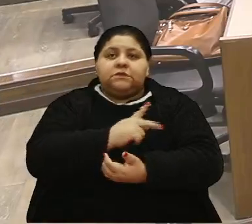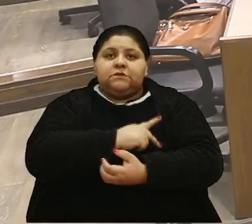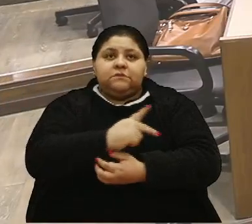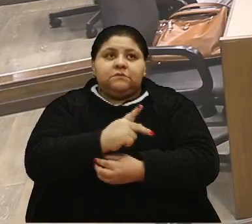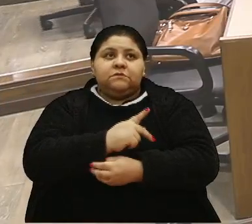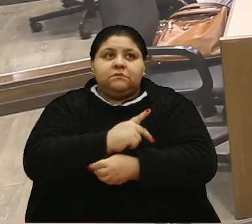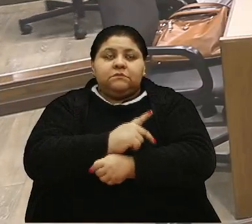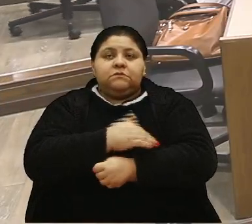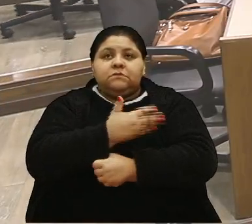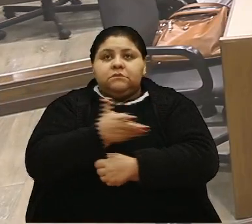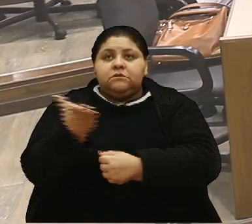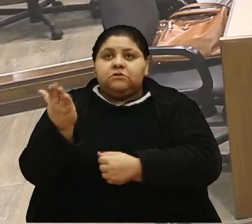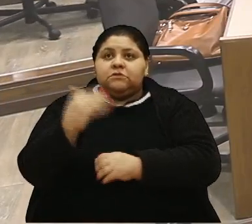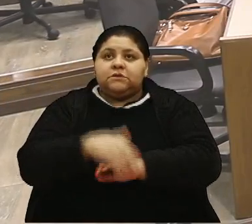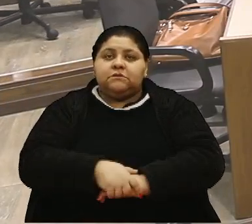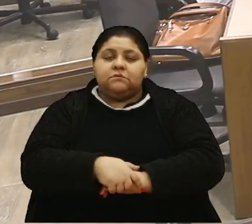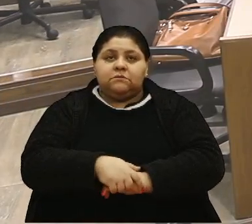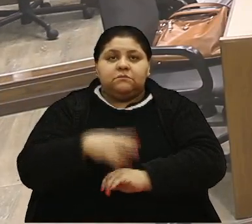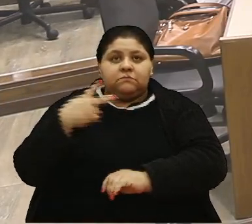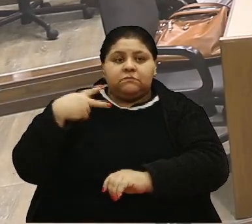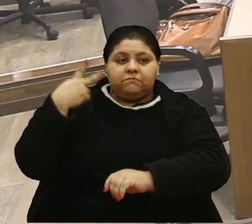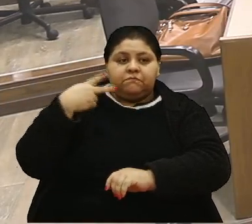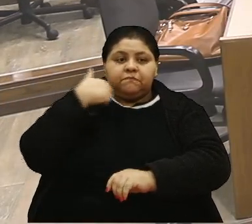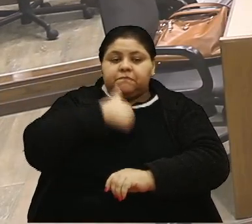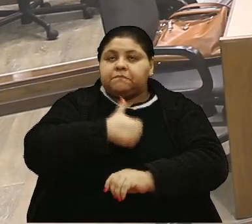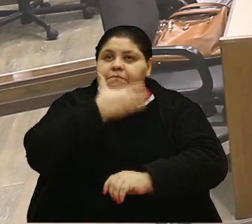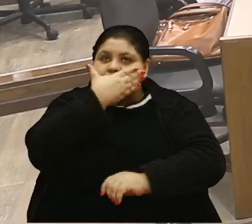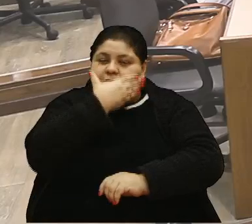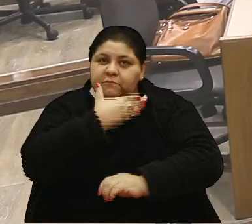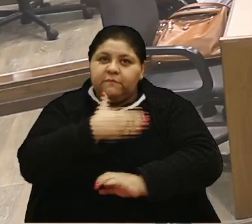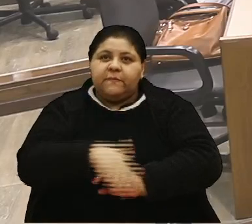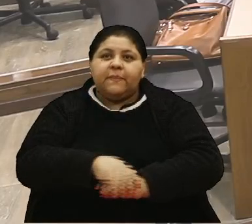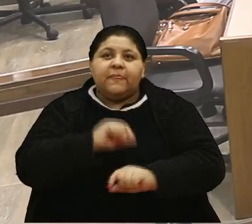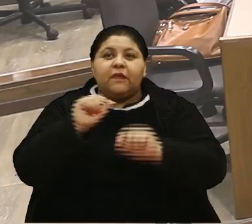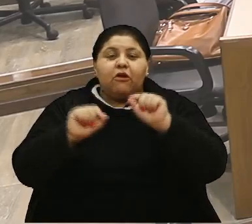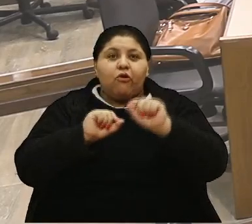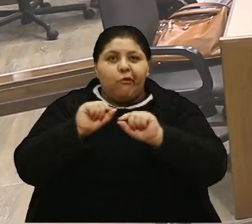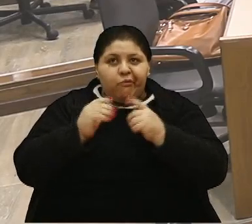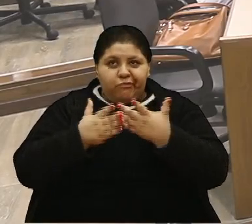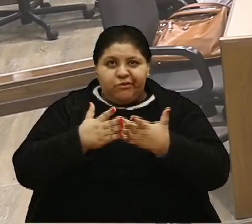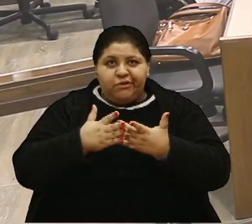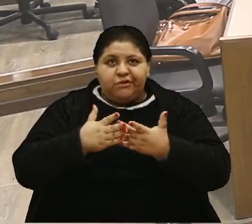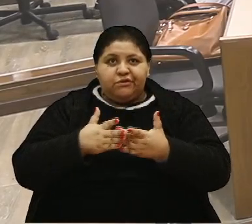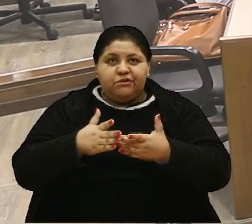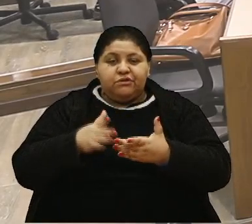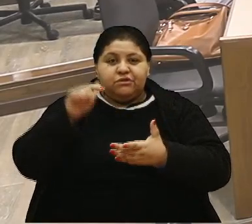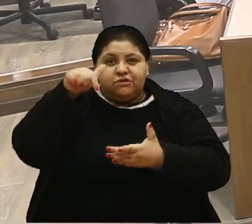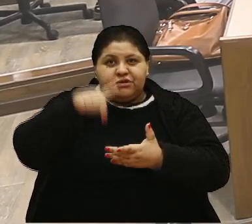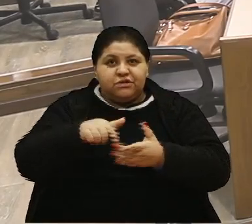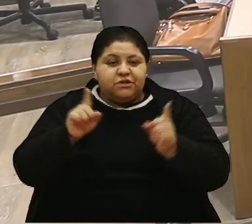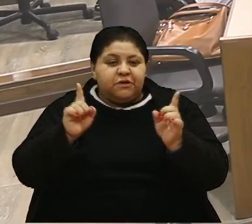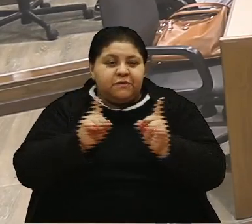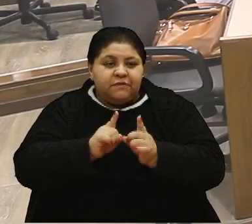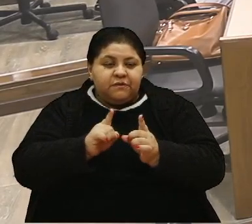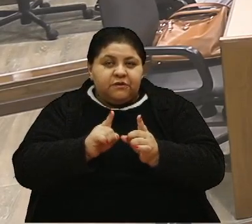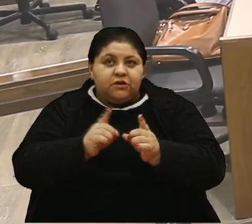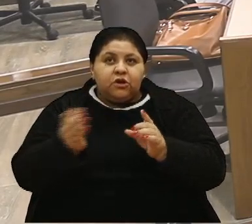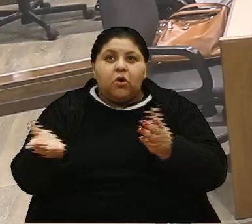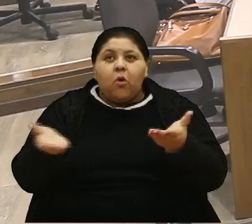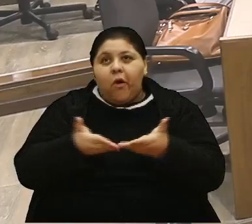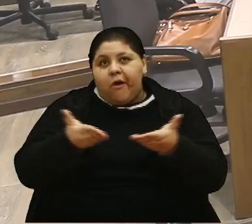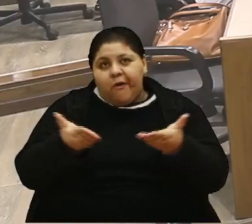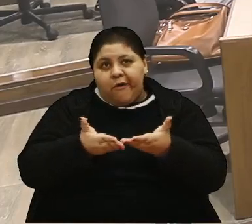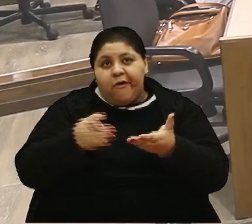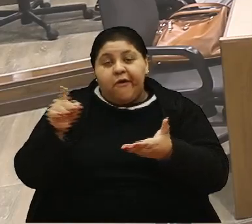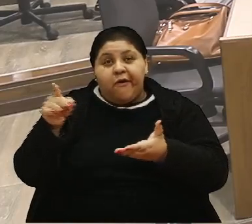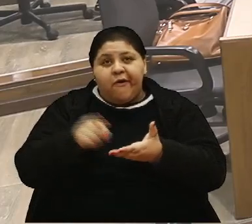Presidente, nobres colegas, vereadores e vereadoras, o que me traz a esse pequeno expediente no dia de hoje é